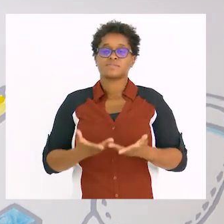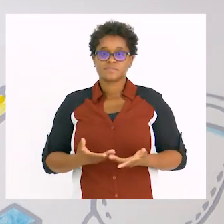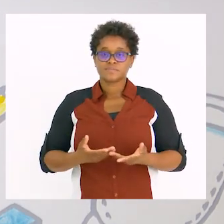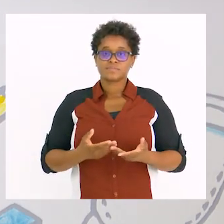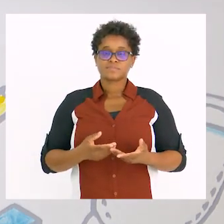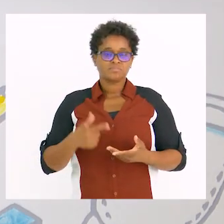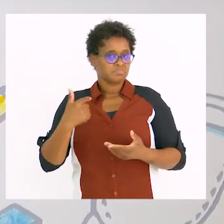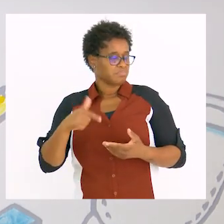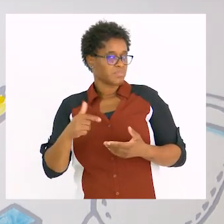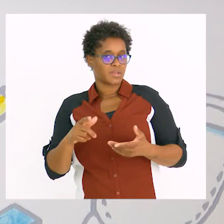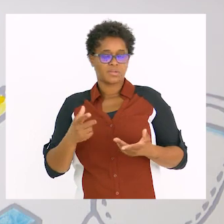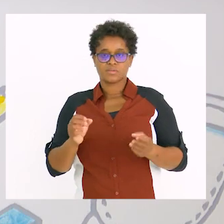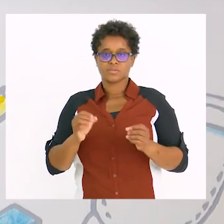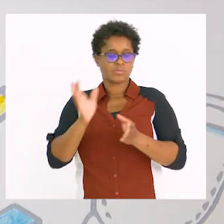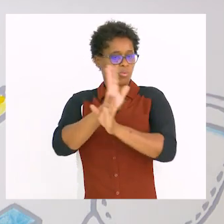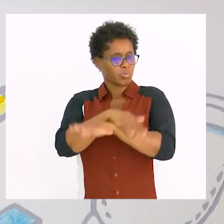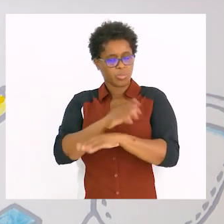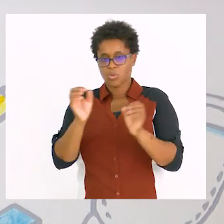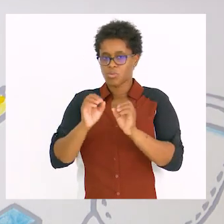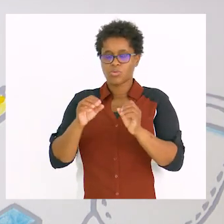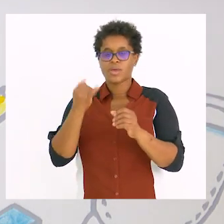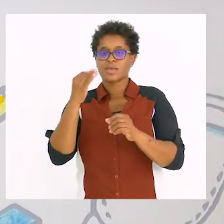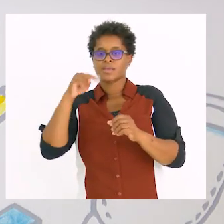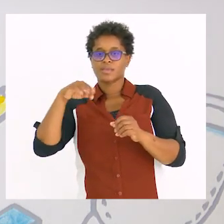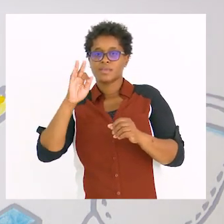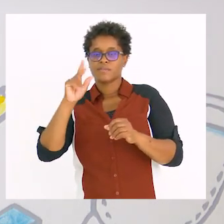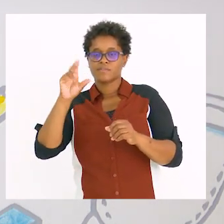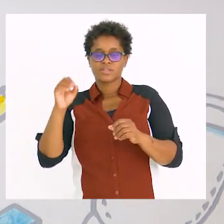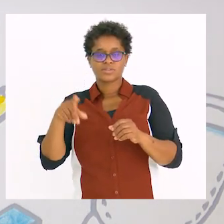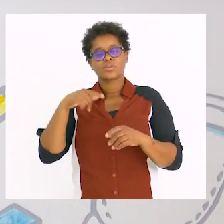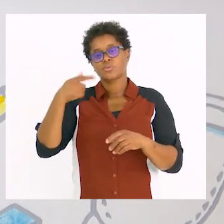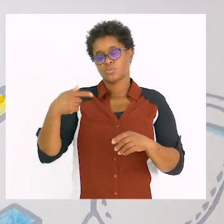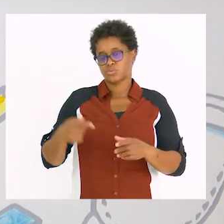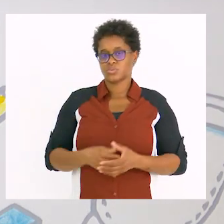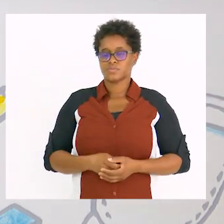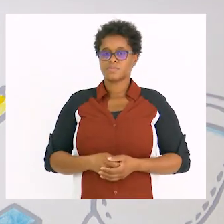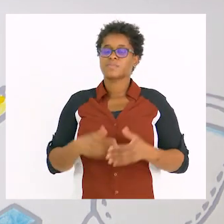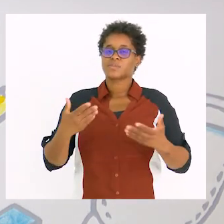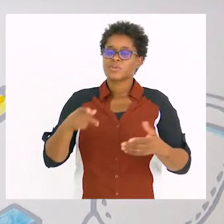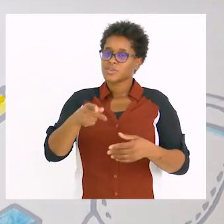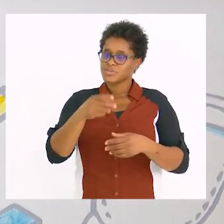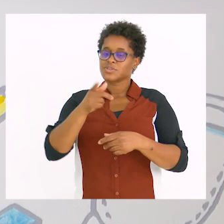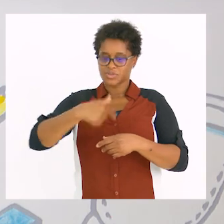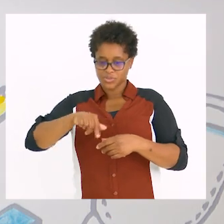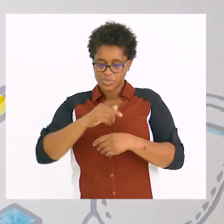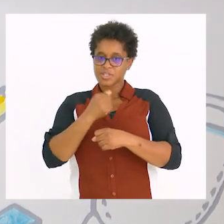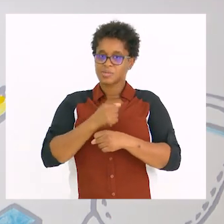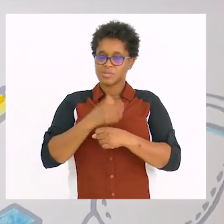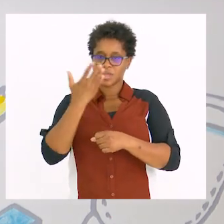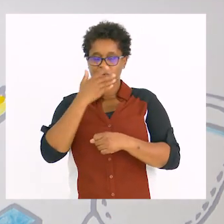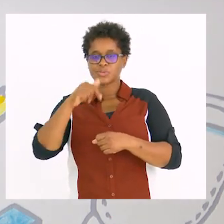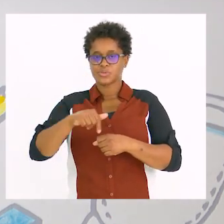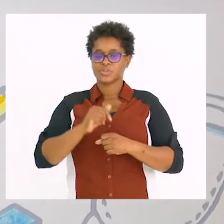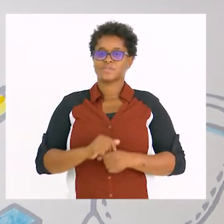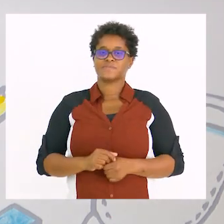ou diminuindo o desemprego, a inflação, etc. Portanto, foi isso que nós vimos na aula